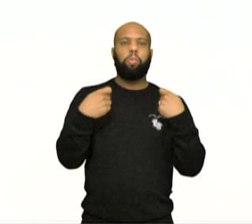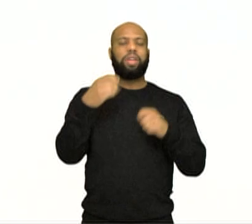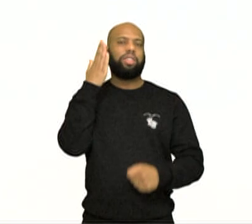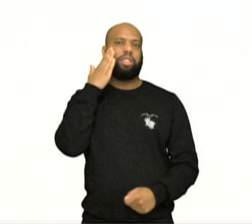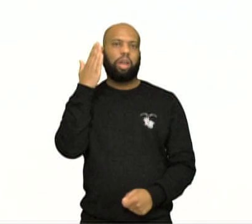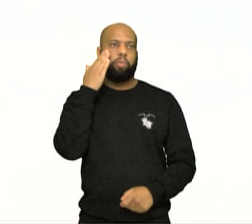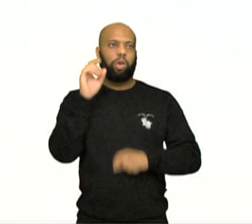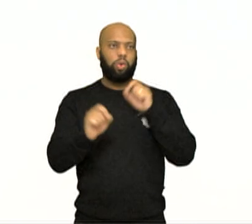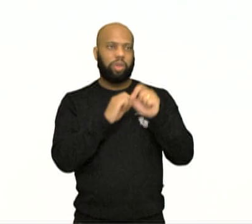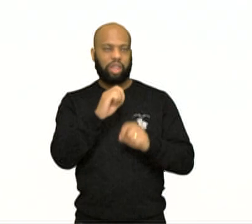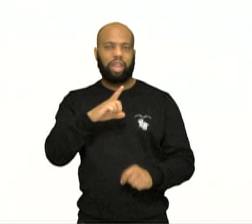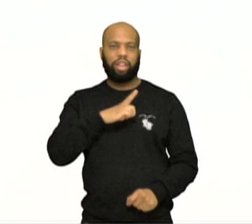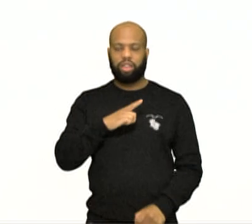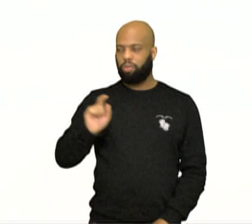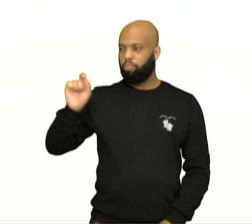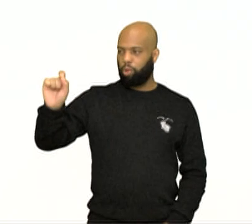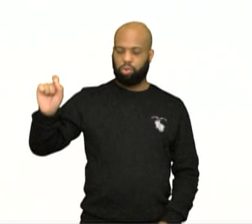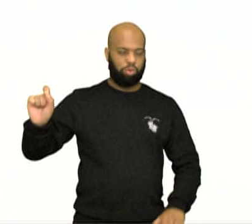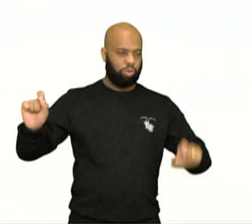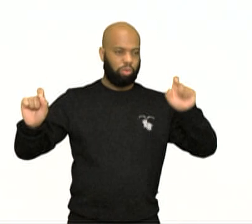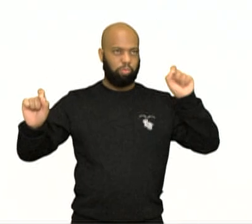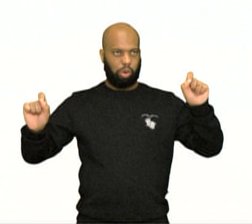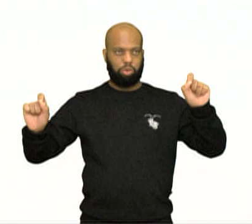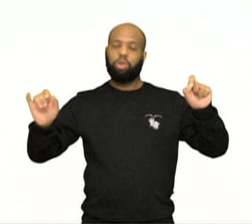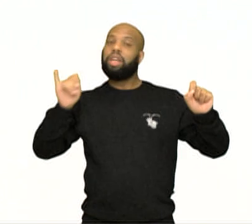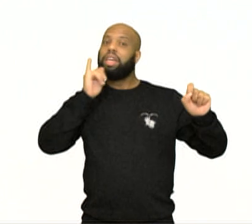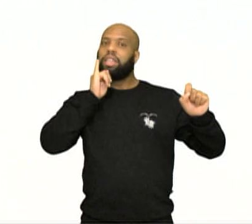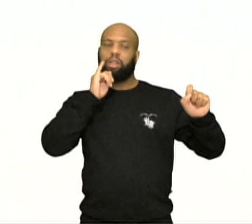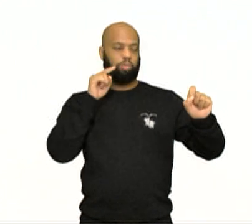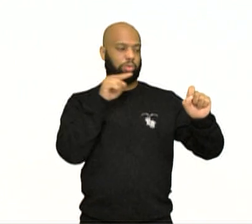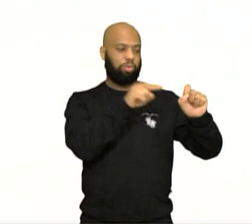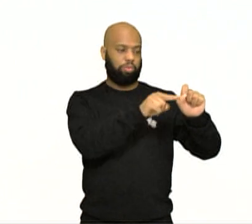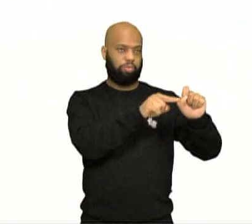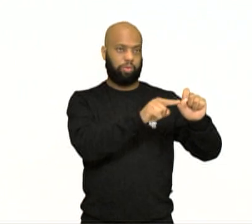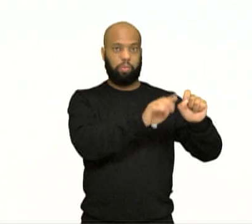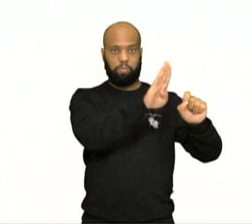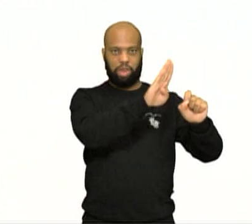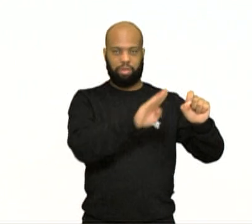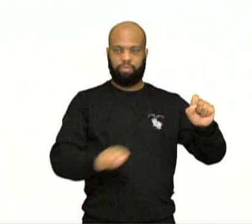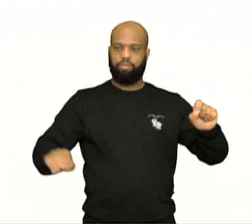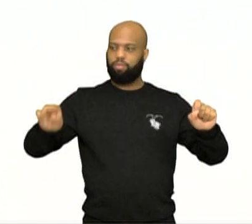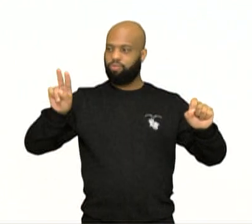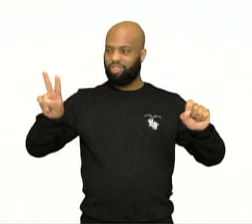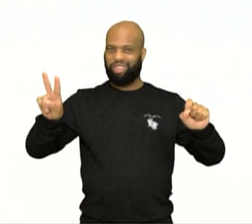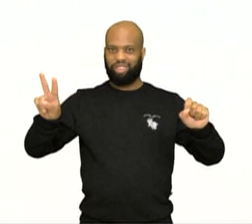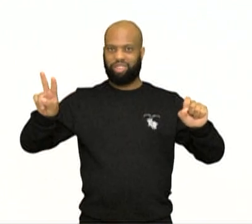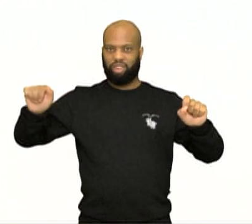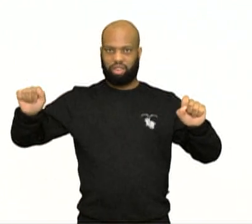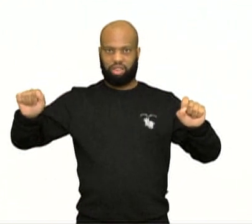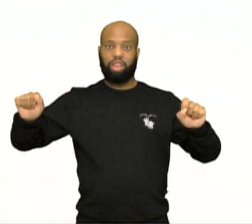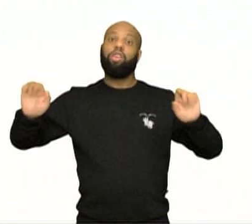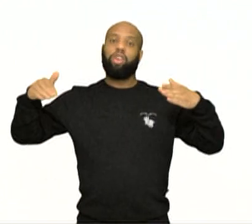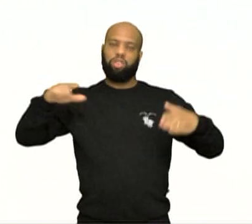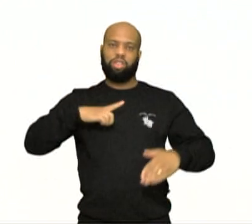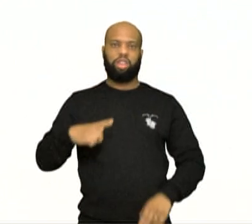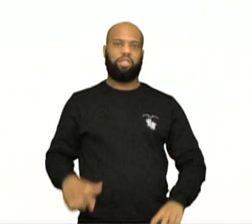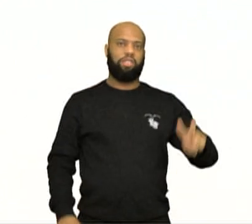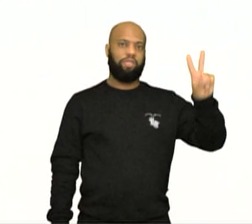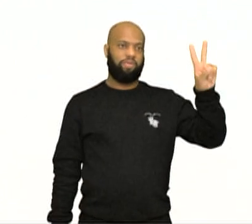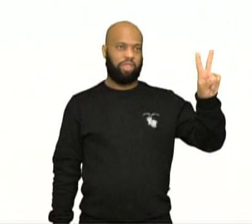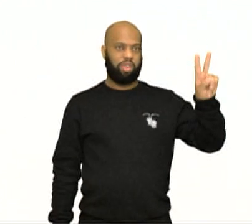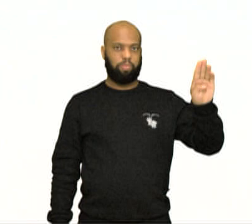potencial elétrico entre dois pontos, né? Vamos lembrar que potencial elétrico eu posso usar